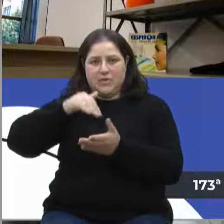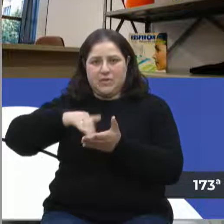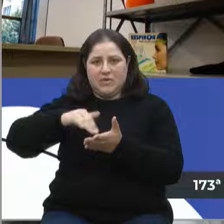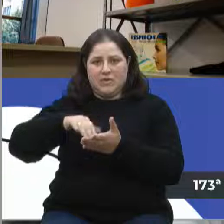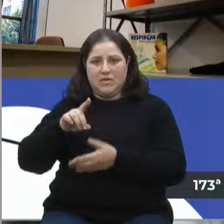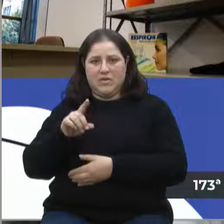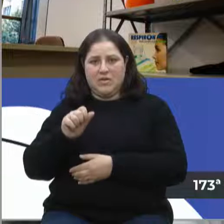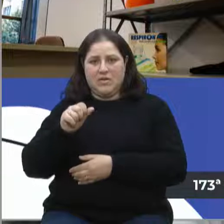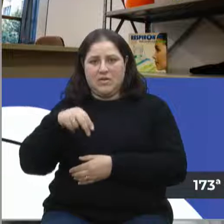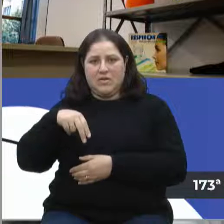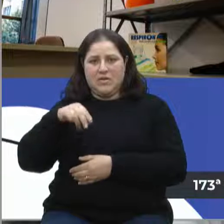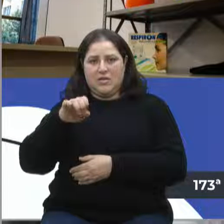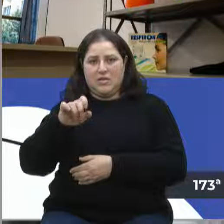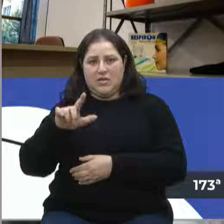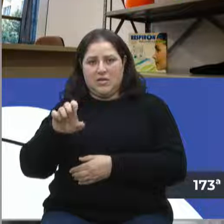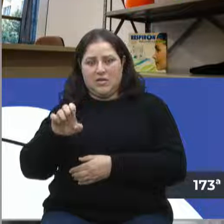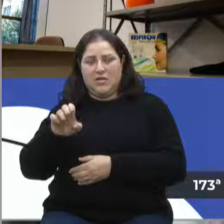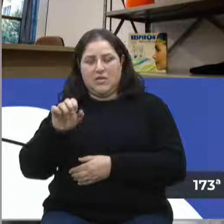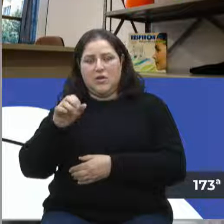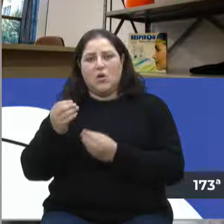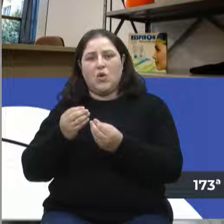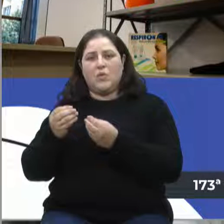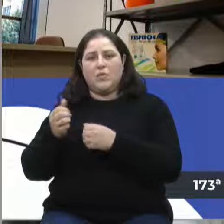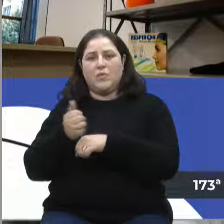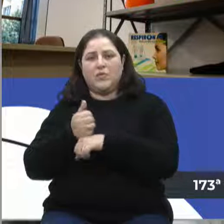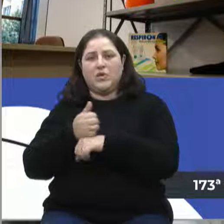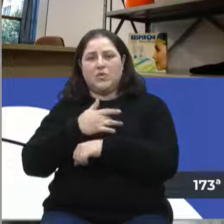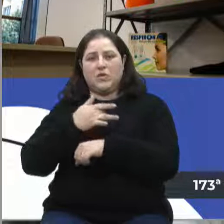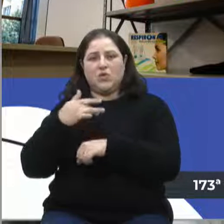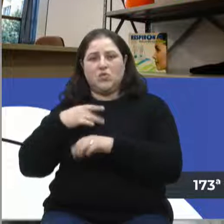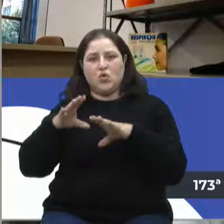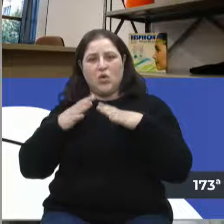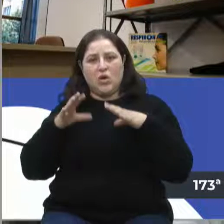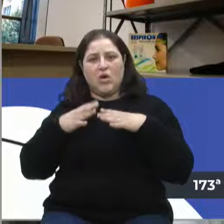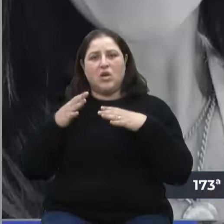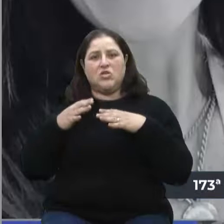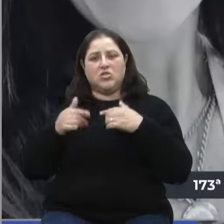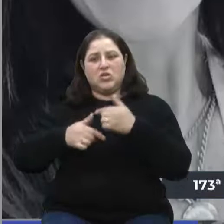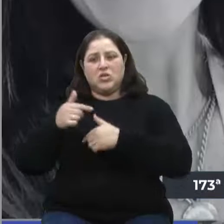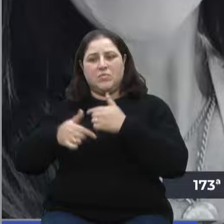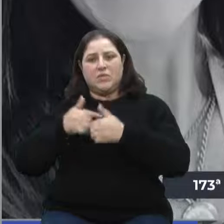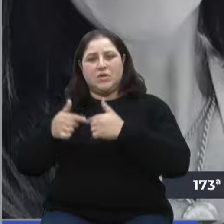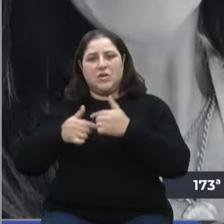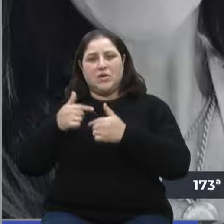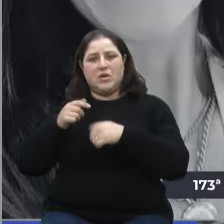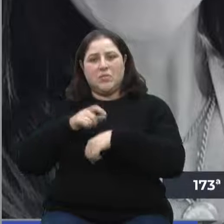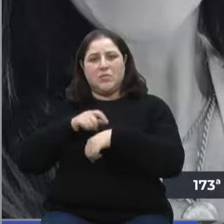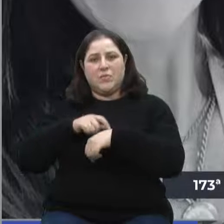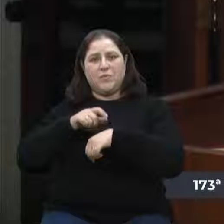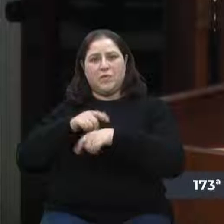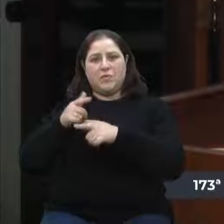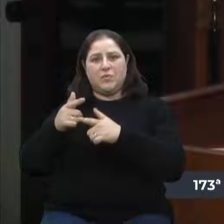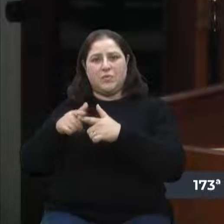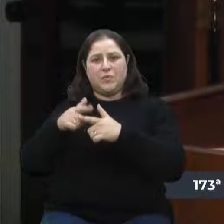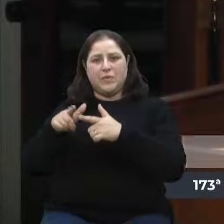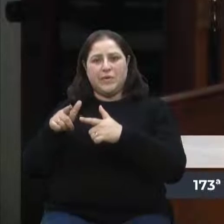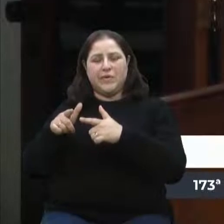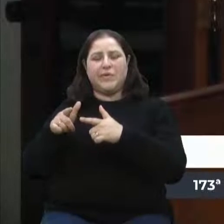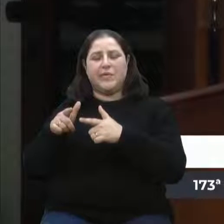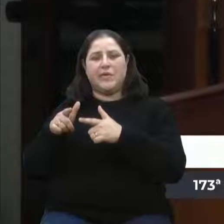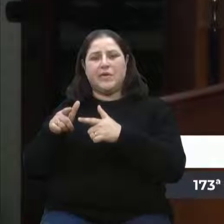de saúde atuaram bravamente, por vezes em meio ao caos, faltando medicação, às